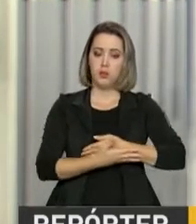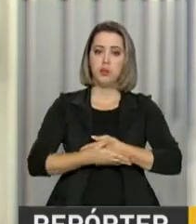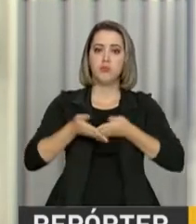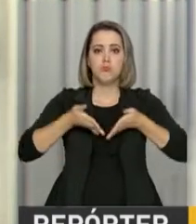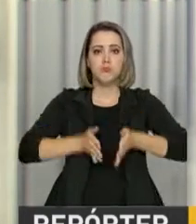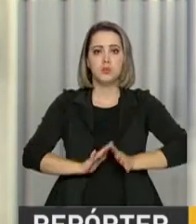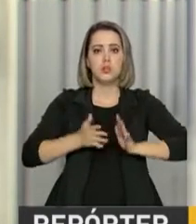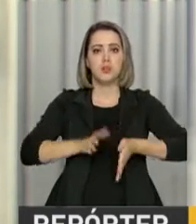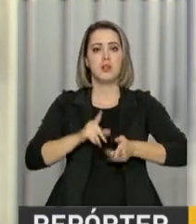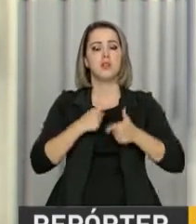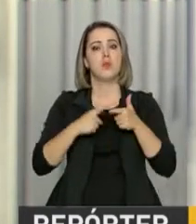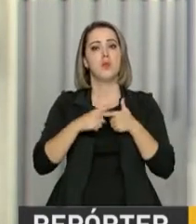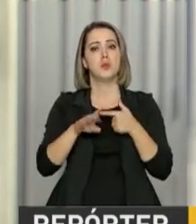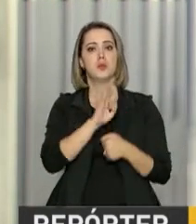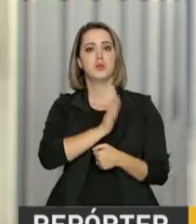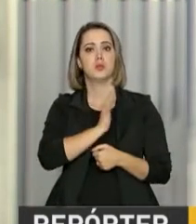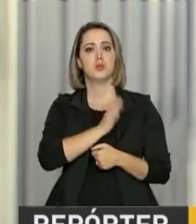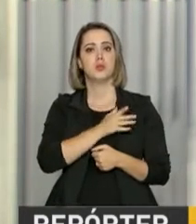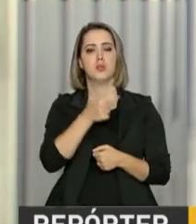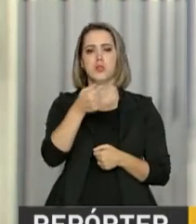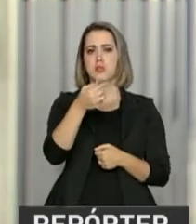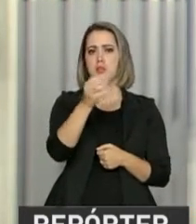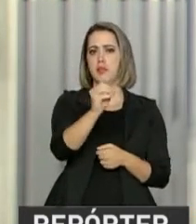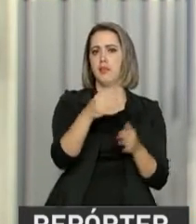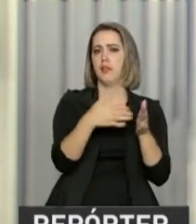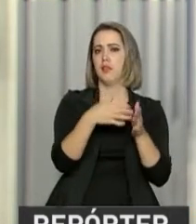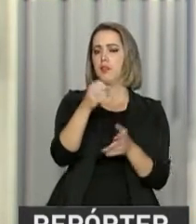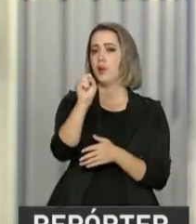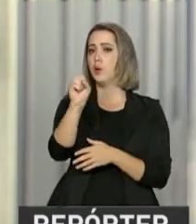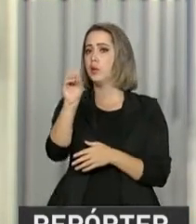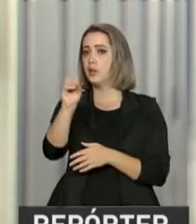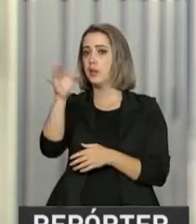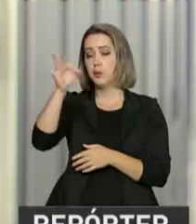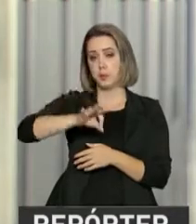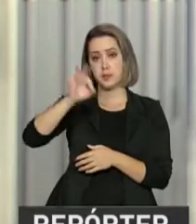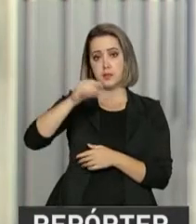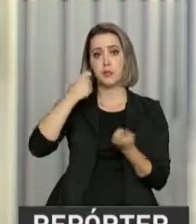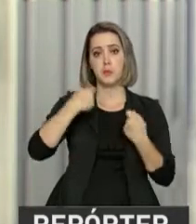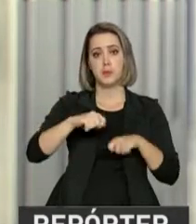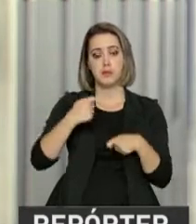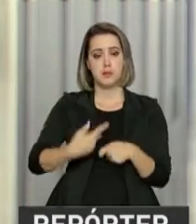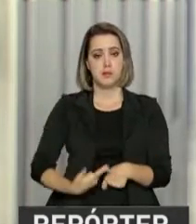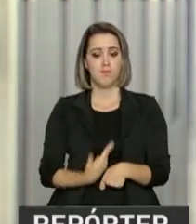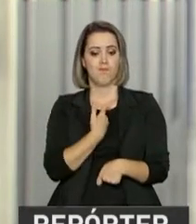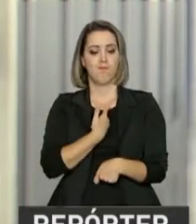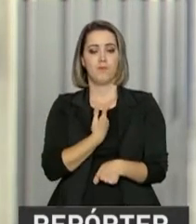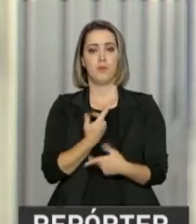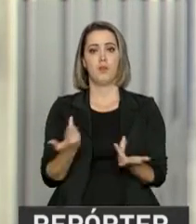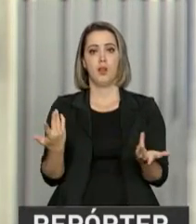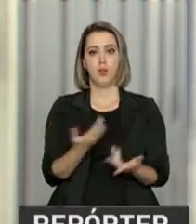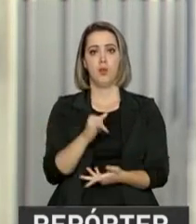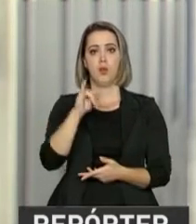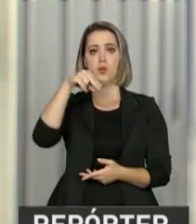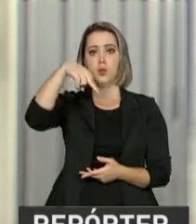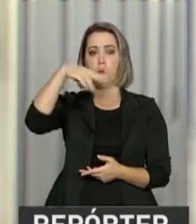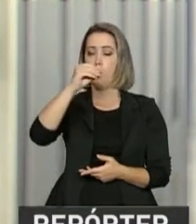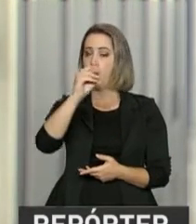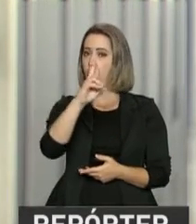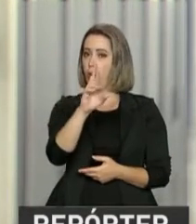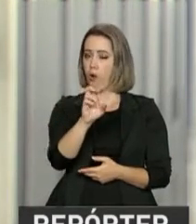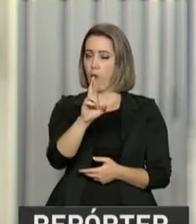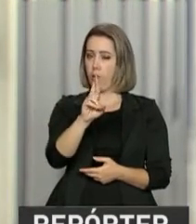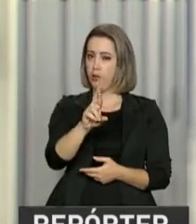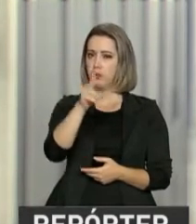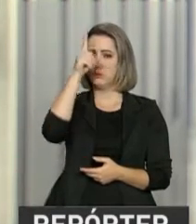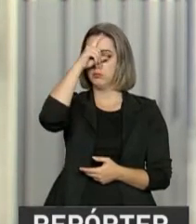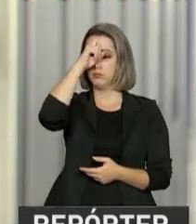congênitas. De 70 a 80% delas precisam de cirurgia para corrigir o problema. O Instituto do Coração é uma das referências no